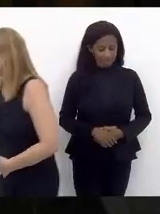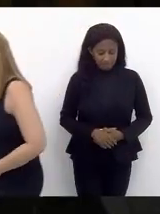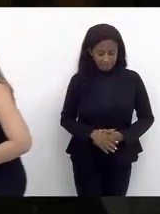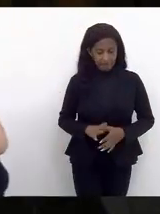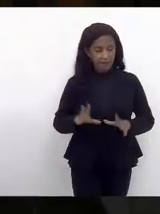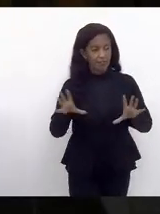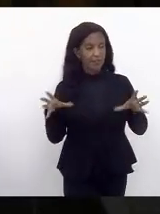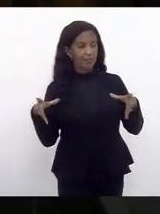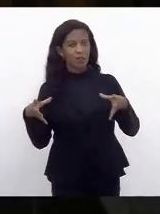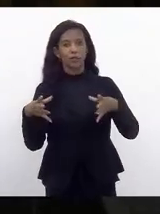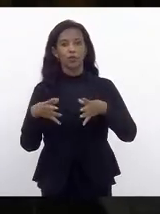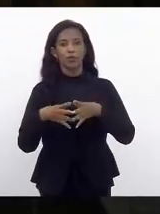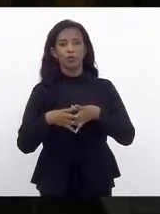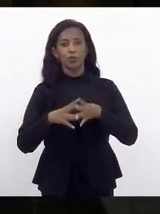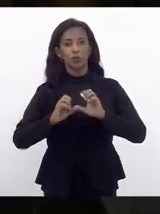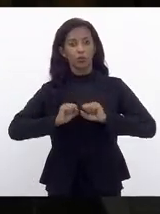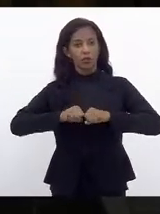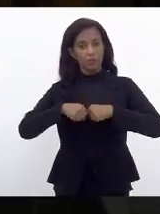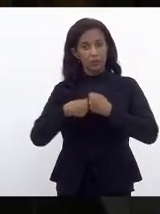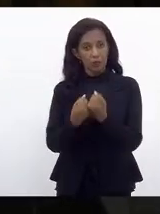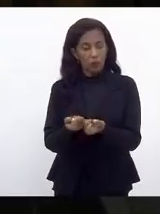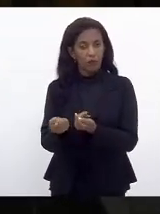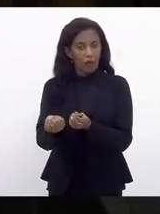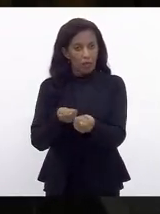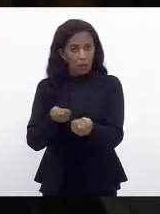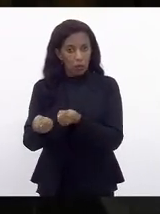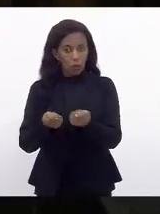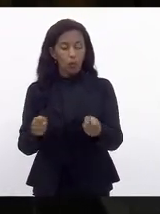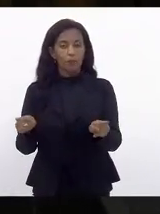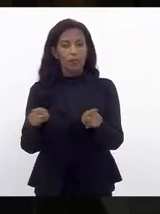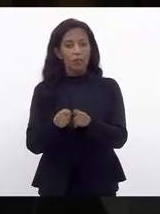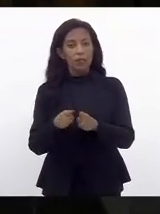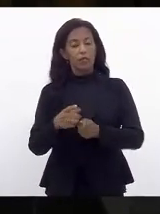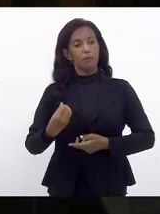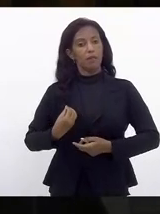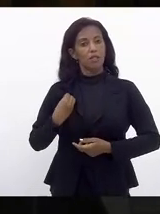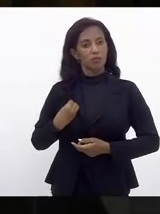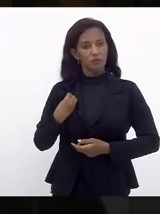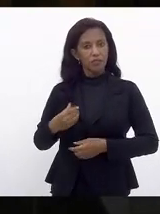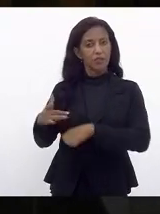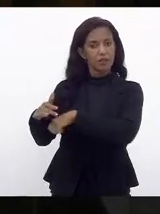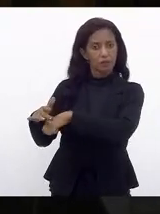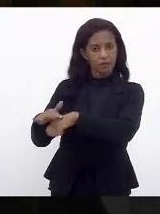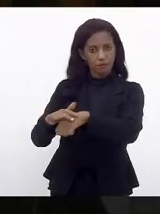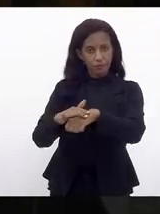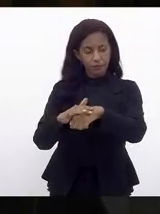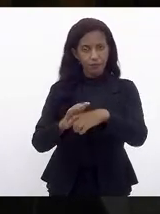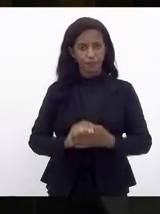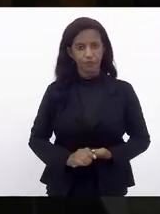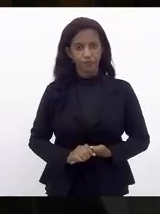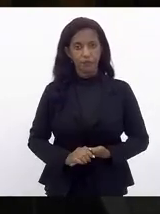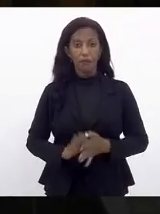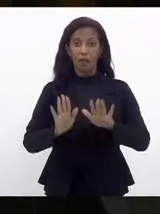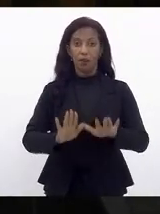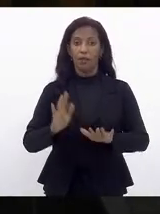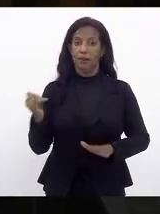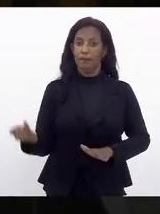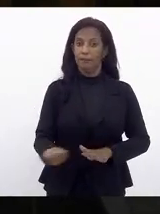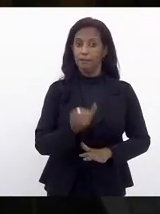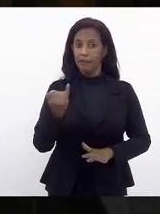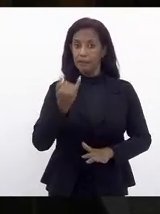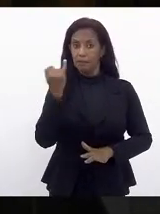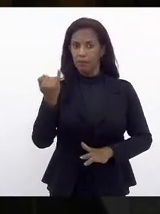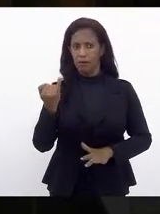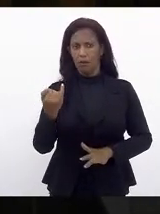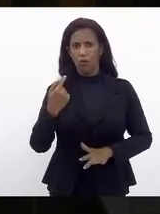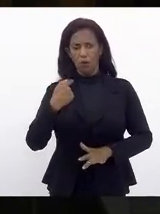conjugado de salvar a nossa economia e salvar as vidas e enfrentar a doença. Agora, é fundamental, eu sou um